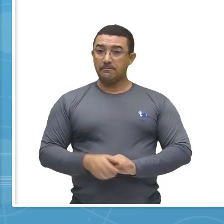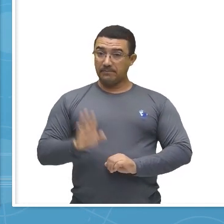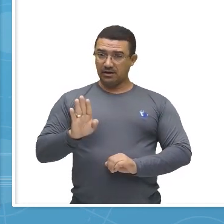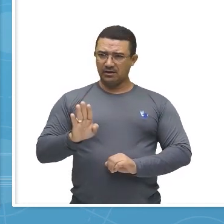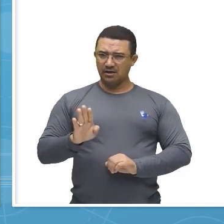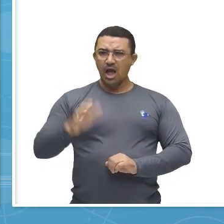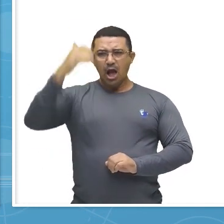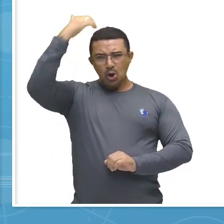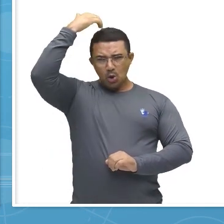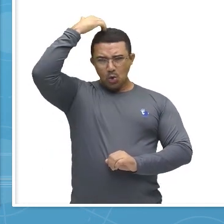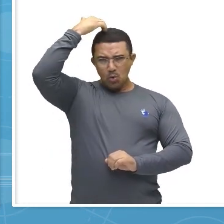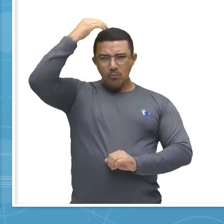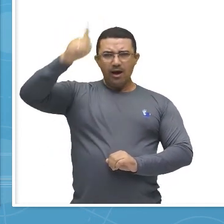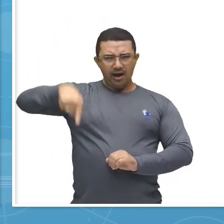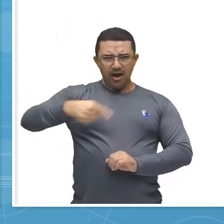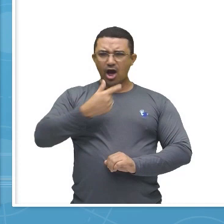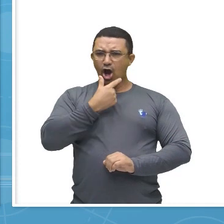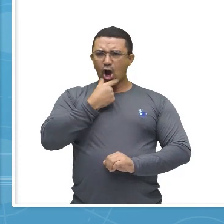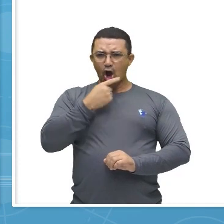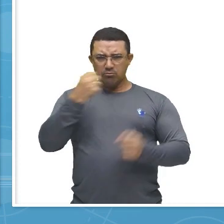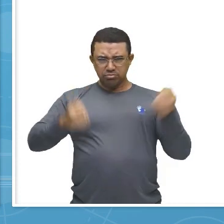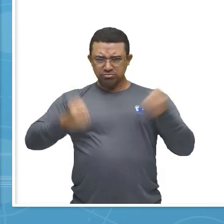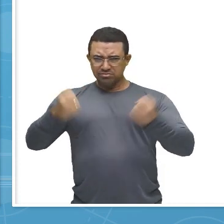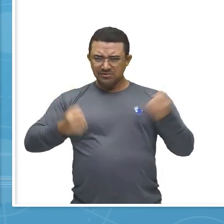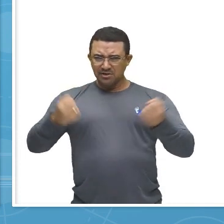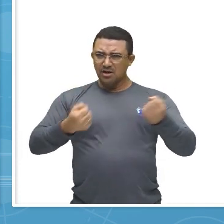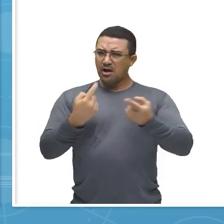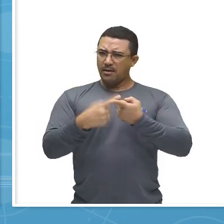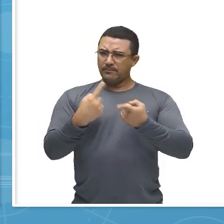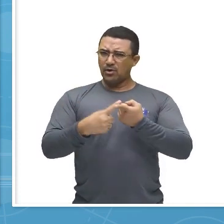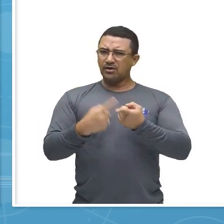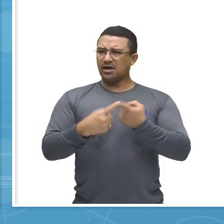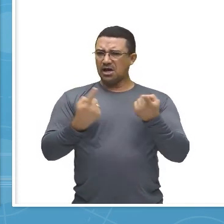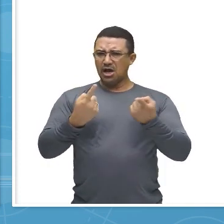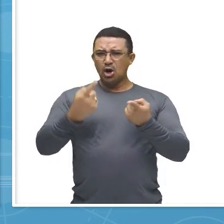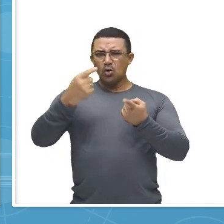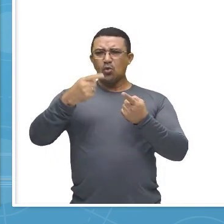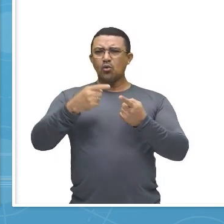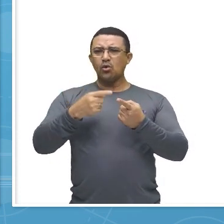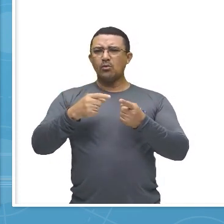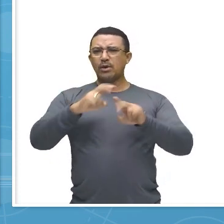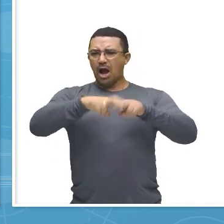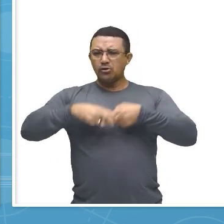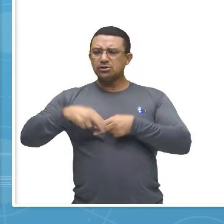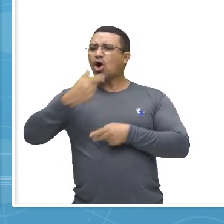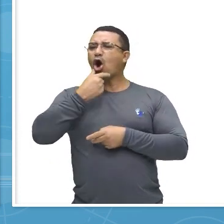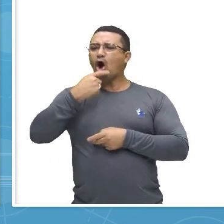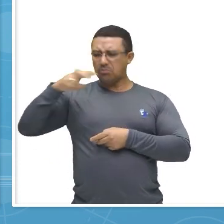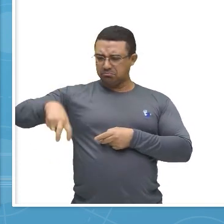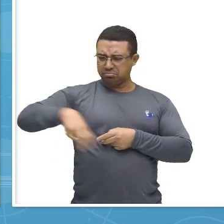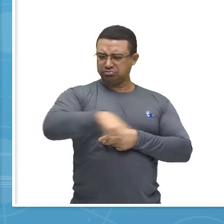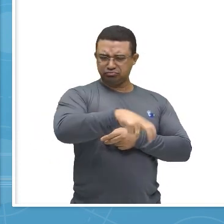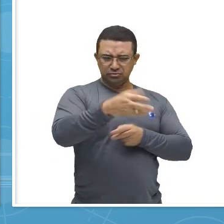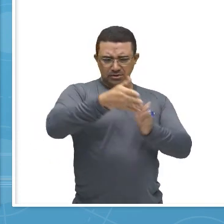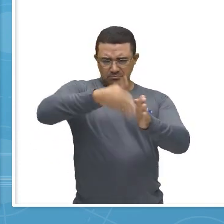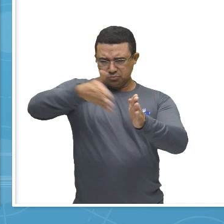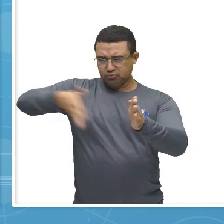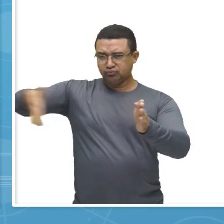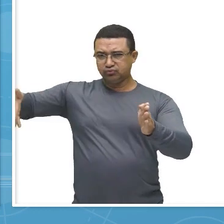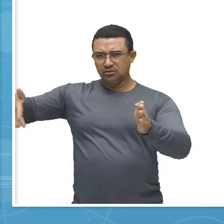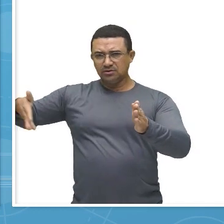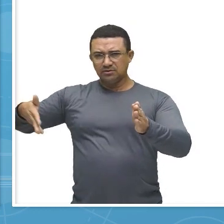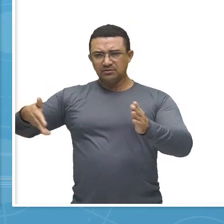B, a culpa é do motorista e é agravada pelo fato do transeunte estar atravessando na faixa de pedestre? Não, né?